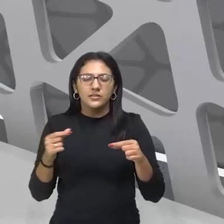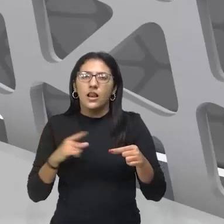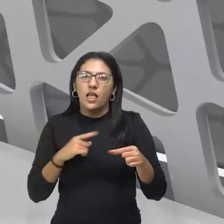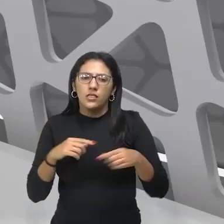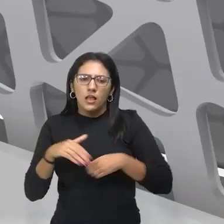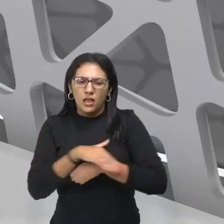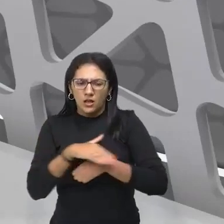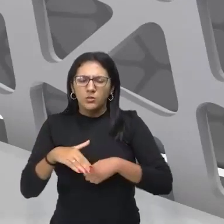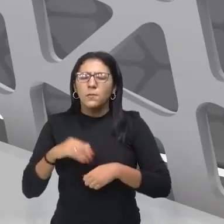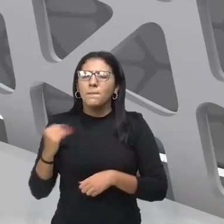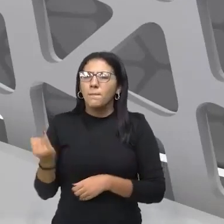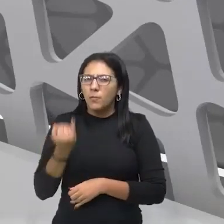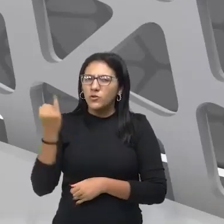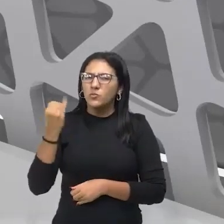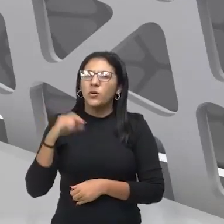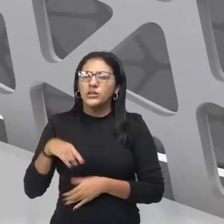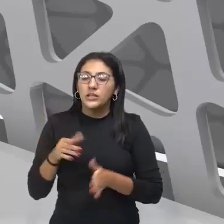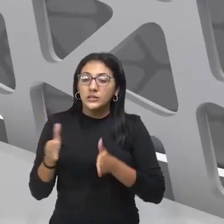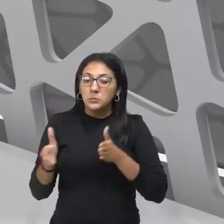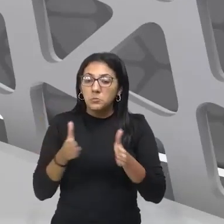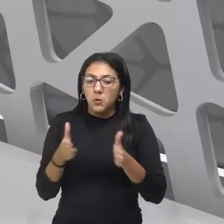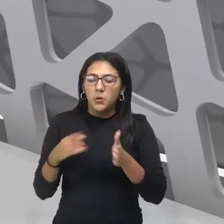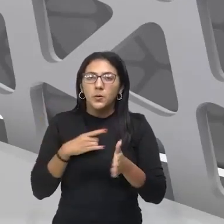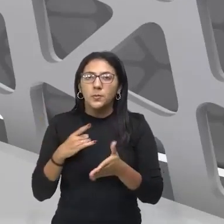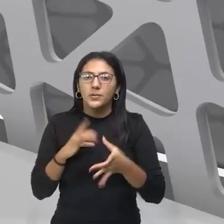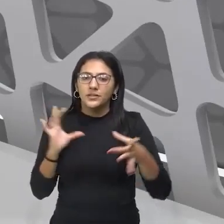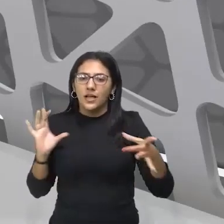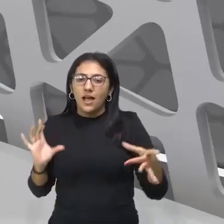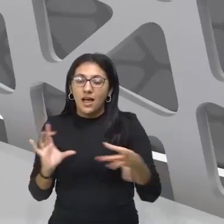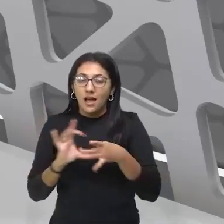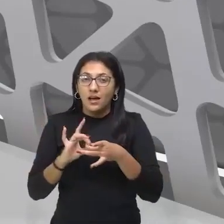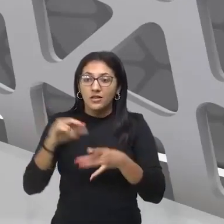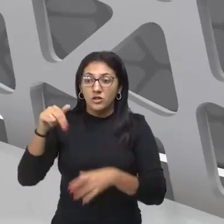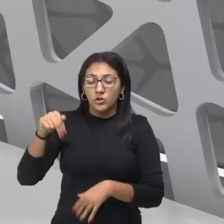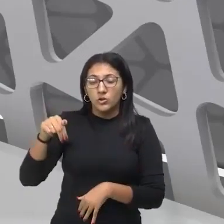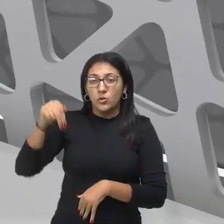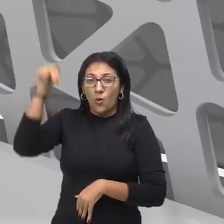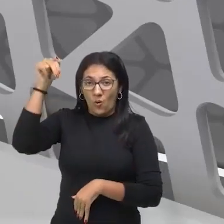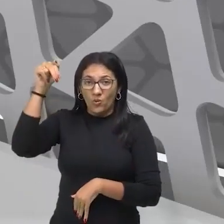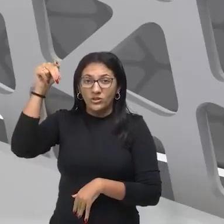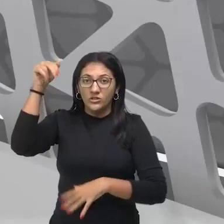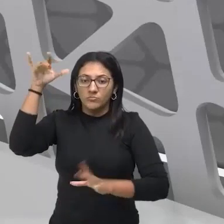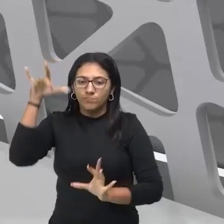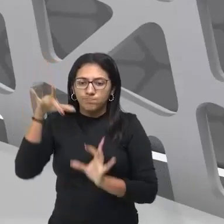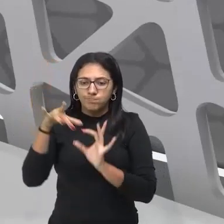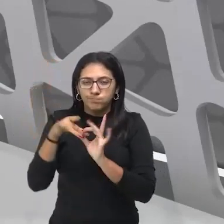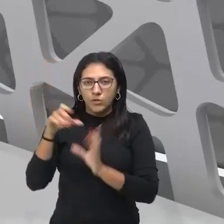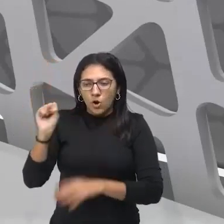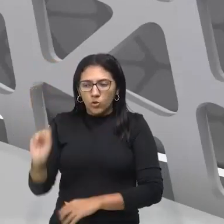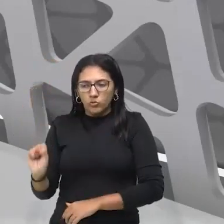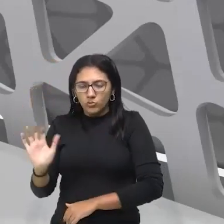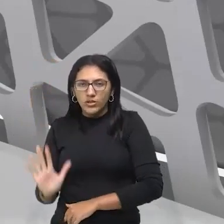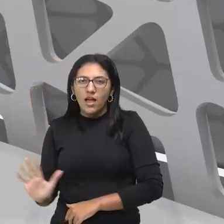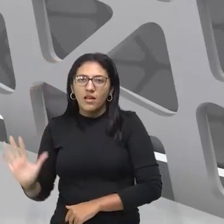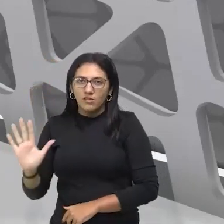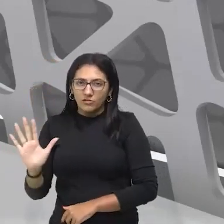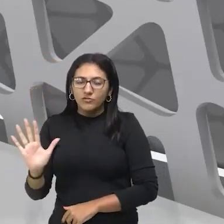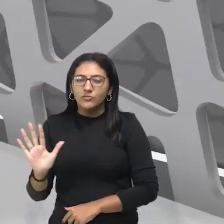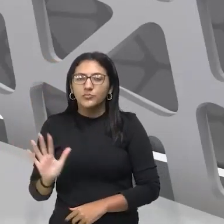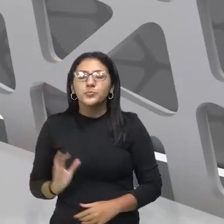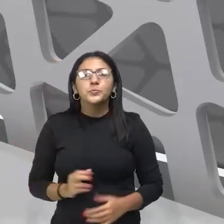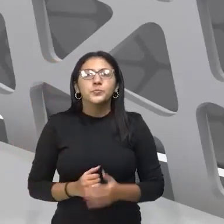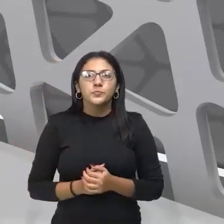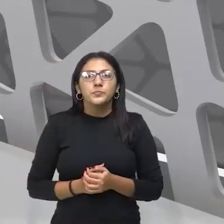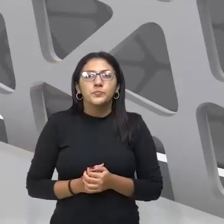ser rodovias construídas para integrar a região norte do Brasil à região sudeste do